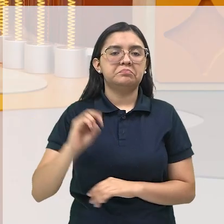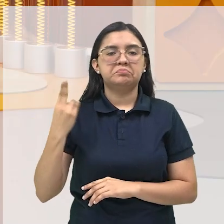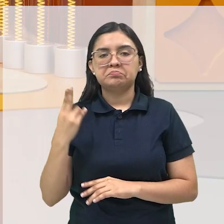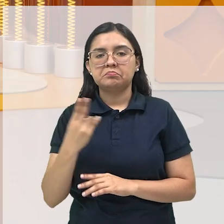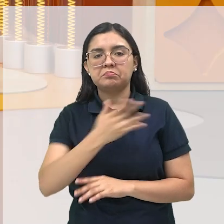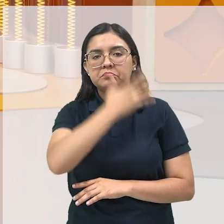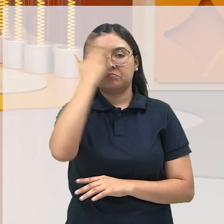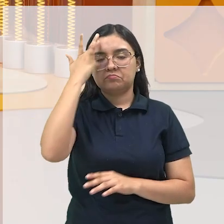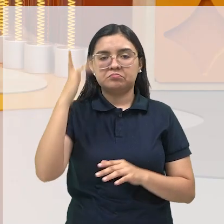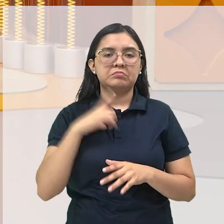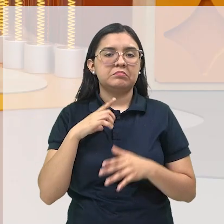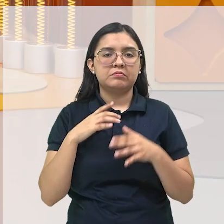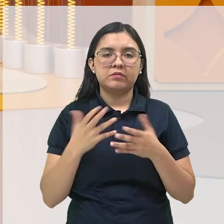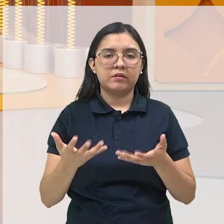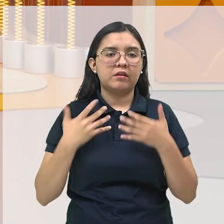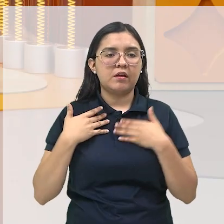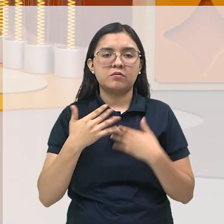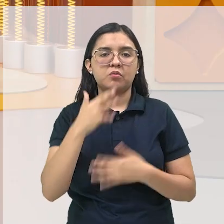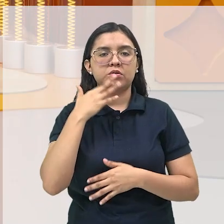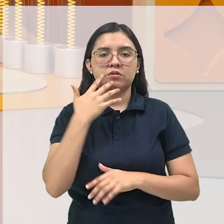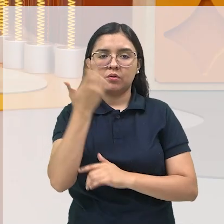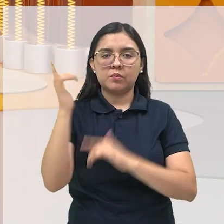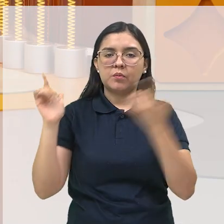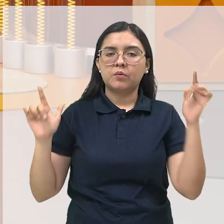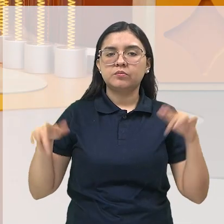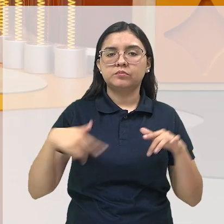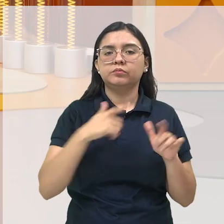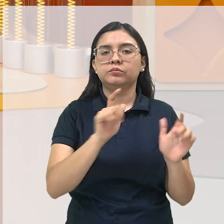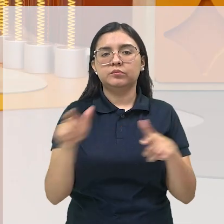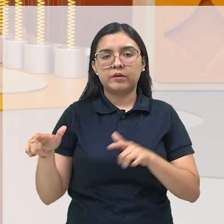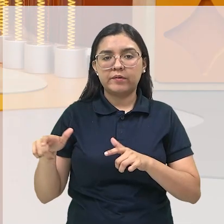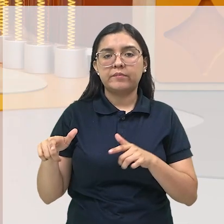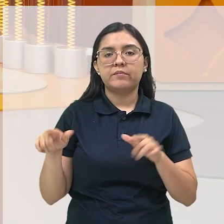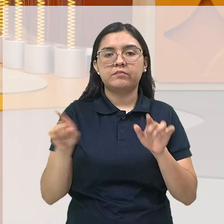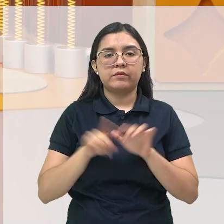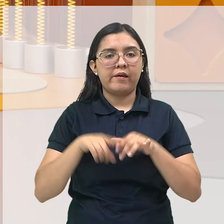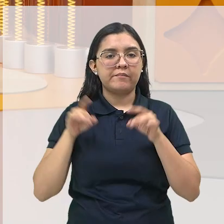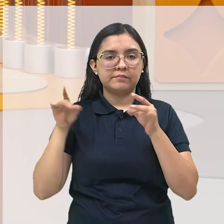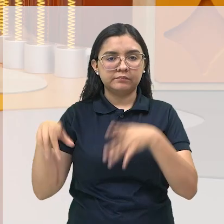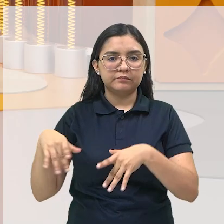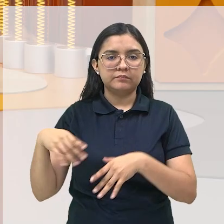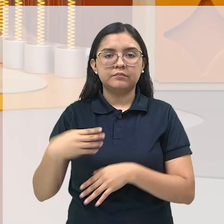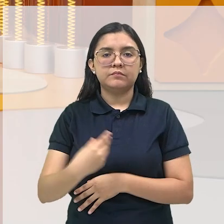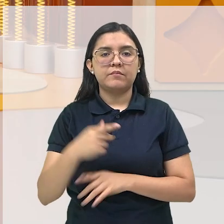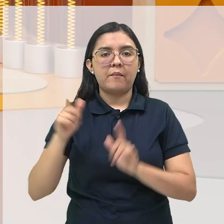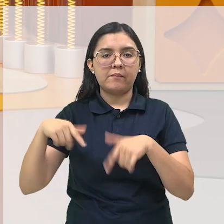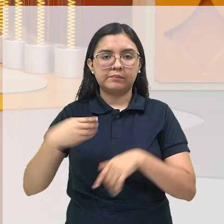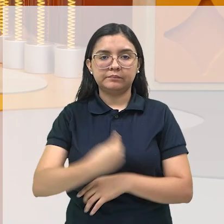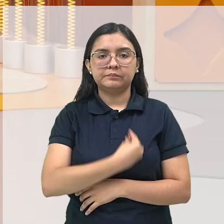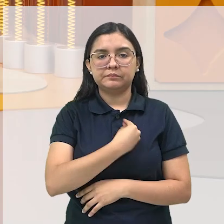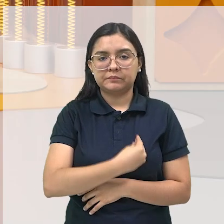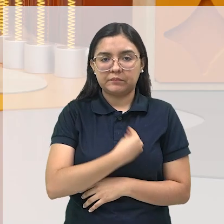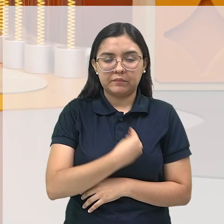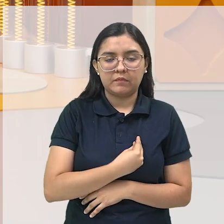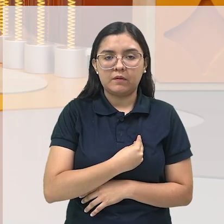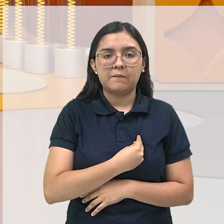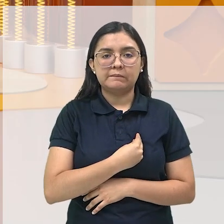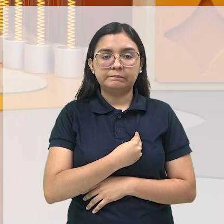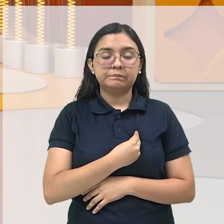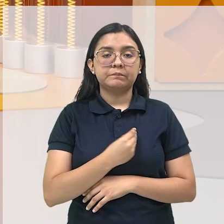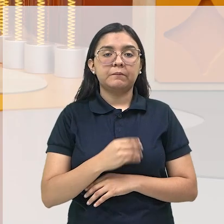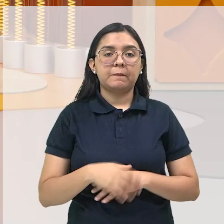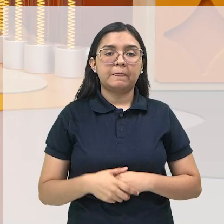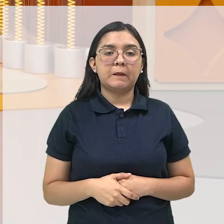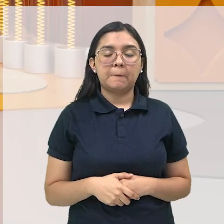que quer ir, quer desbravar outros lugares ali e quer abandonar o lugar onde está, não pertence mais a esse lugar,